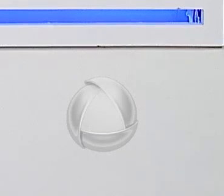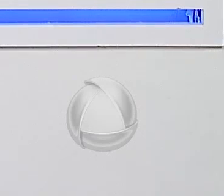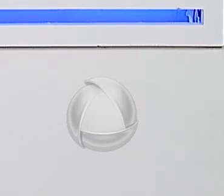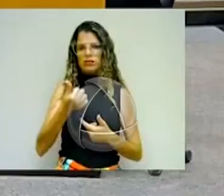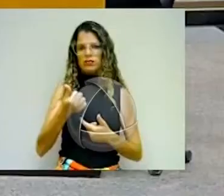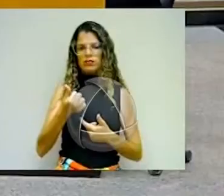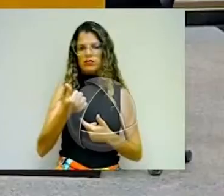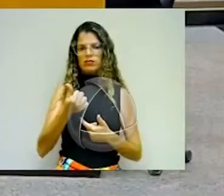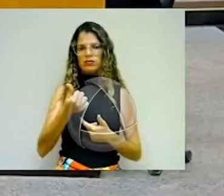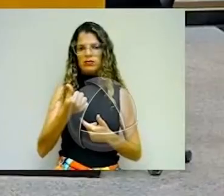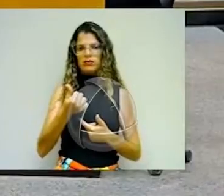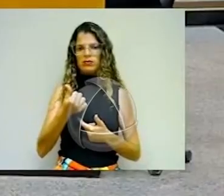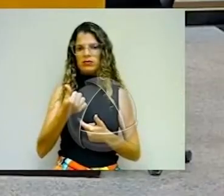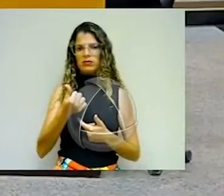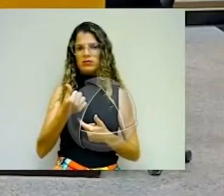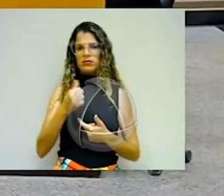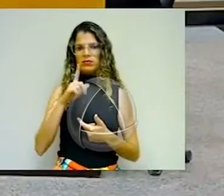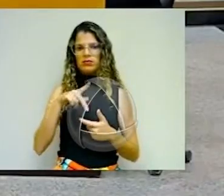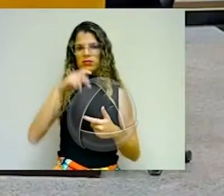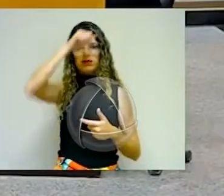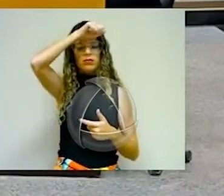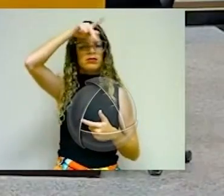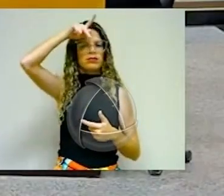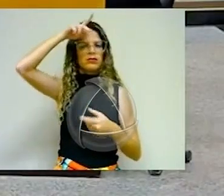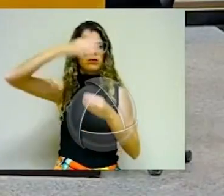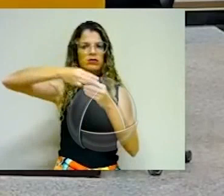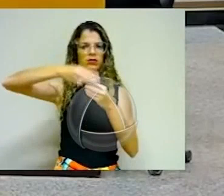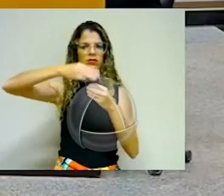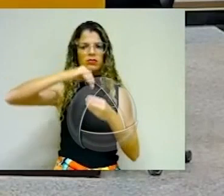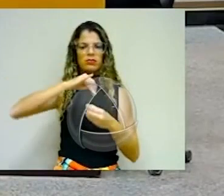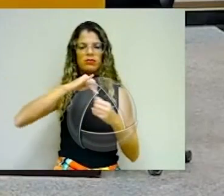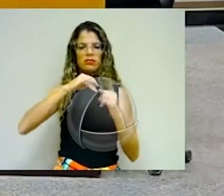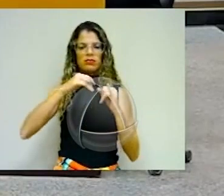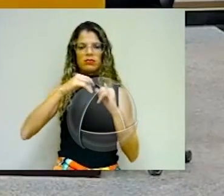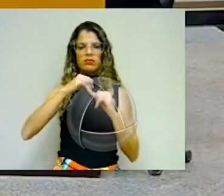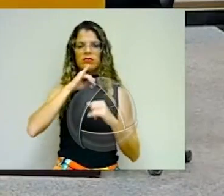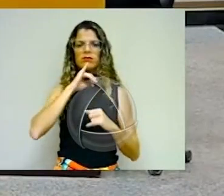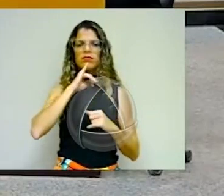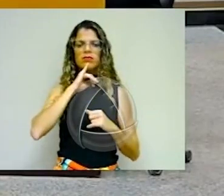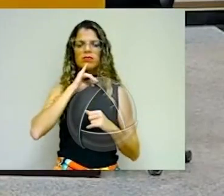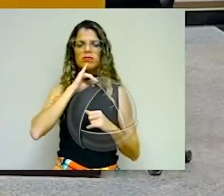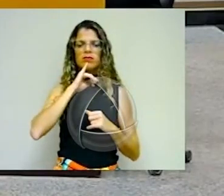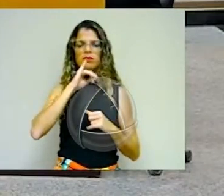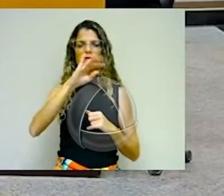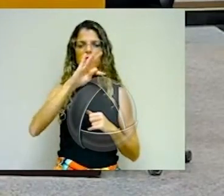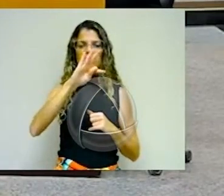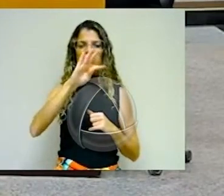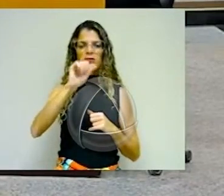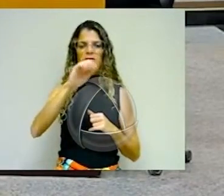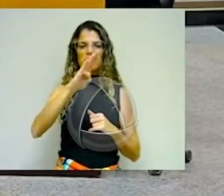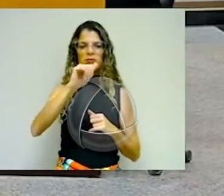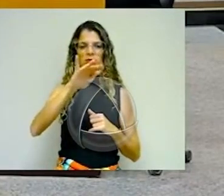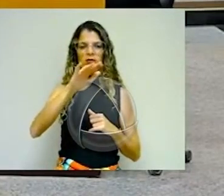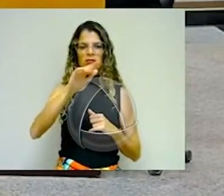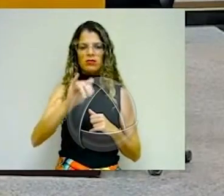determinação. Na sessão desta quinta-feira, o pleno do TCE decidiu cobrar as informações sobre a